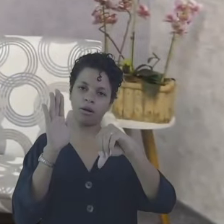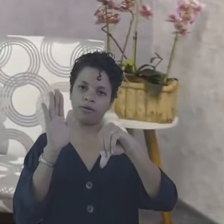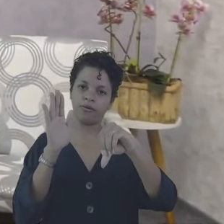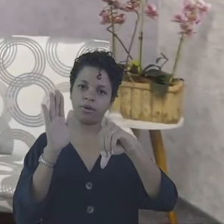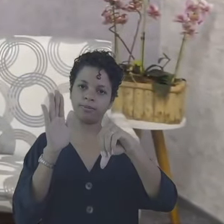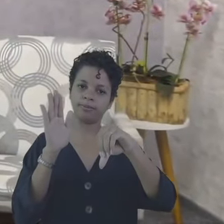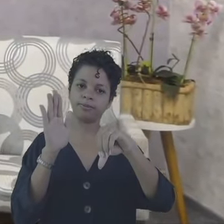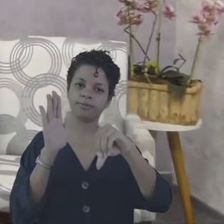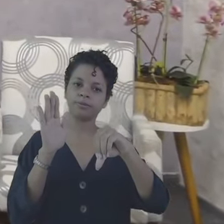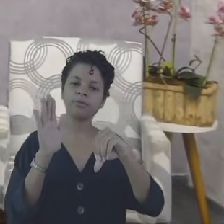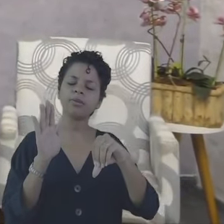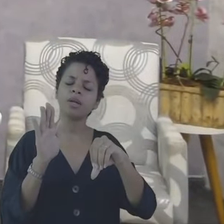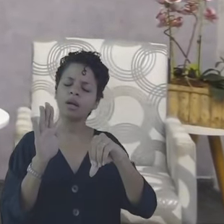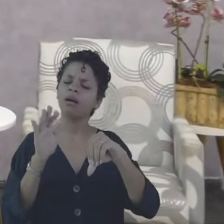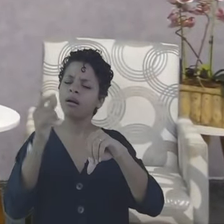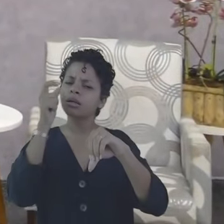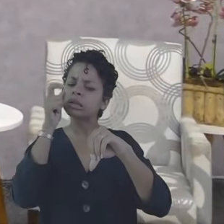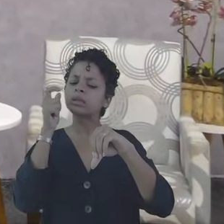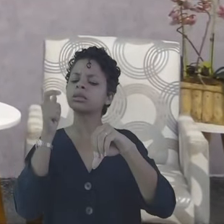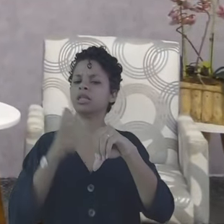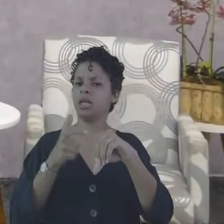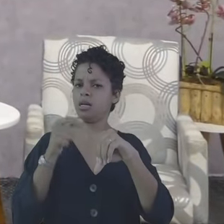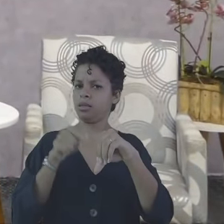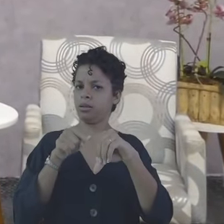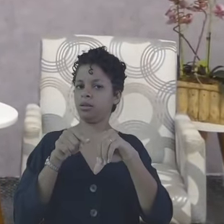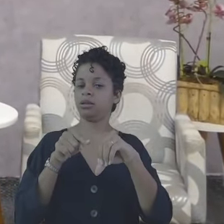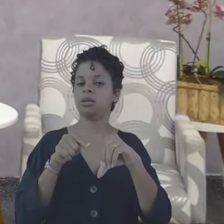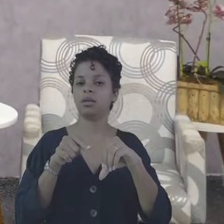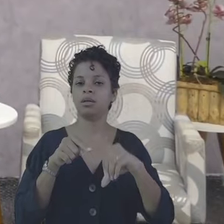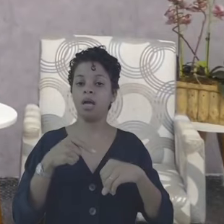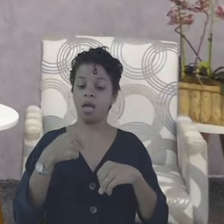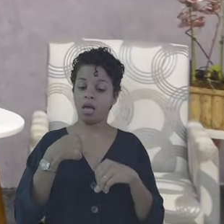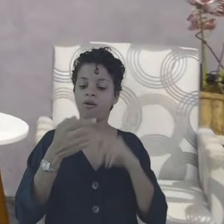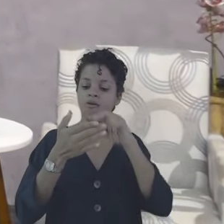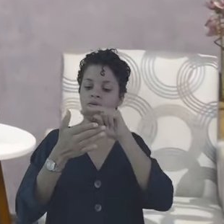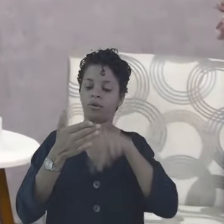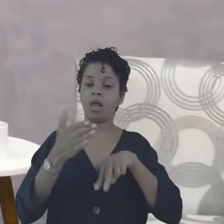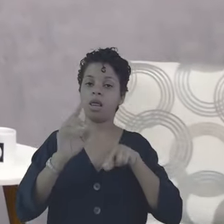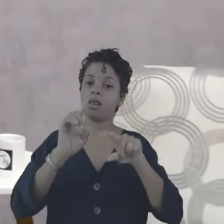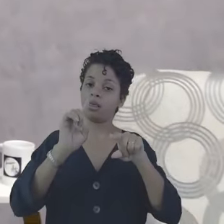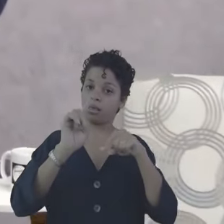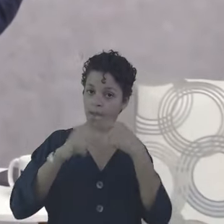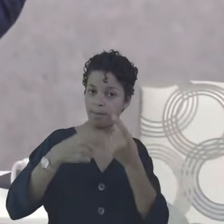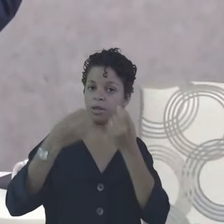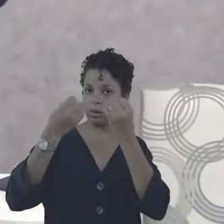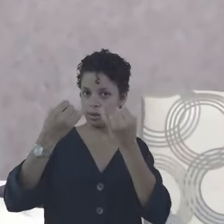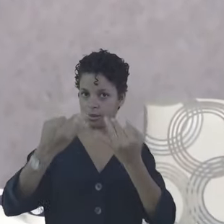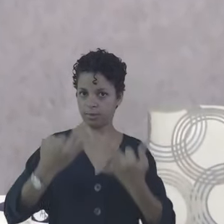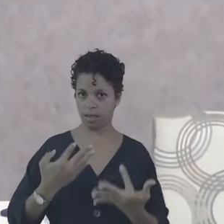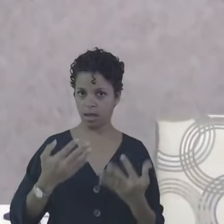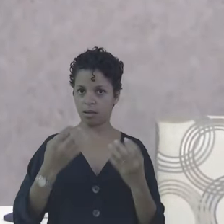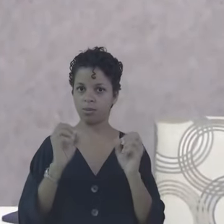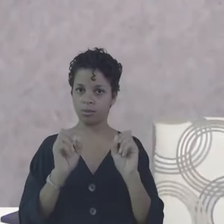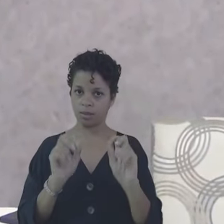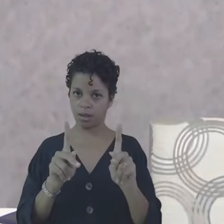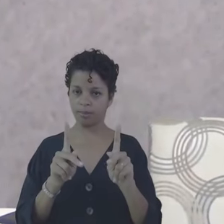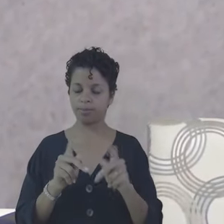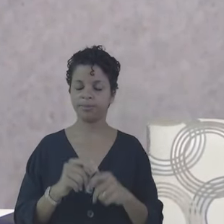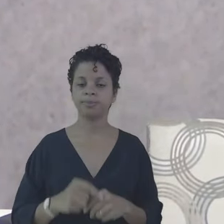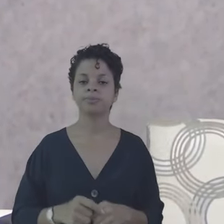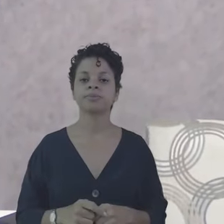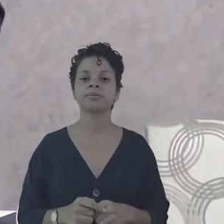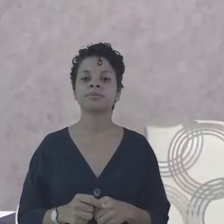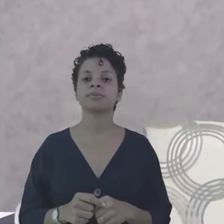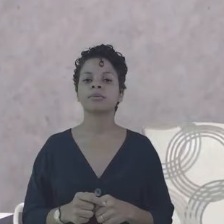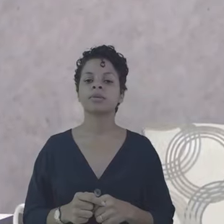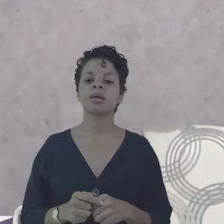um texto ali, no mínimo, interessante. Eu vou ler, depois eu quero comentar algumas coisas com você. Apocalipse, capítulo 19. E